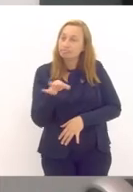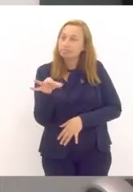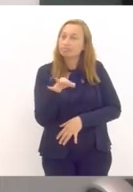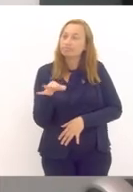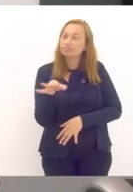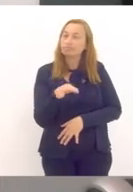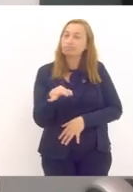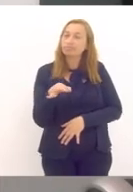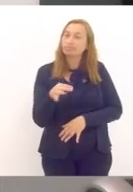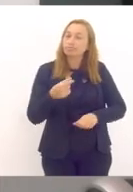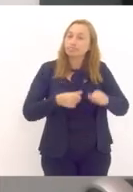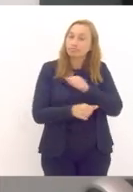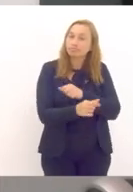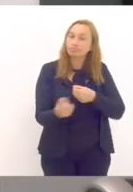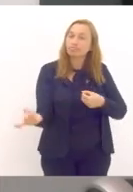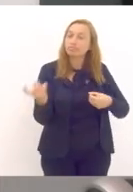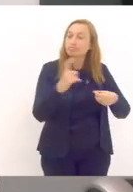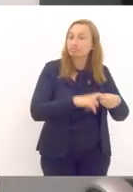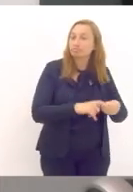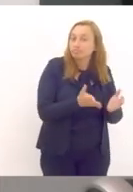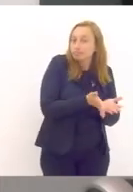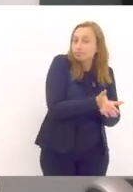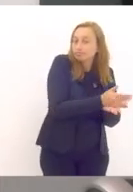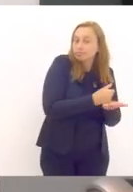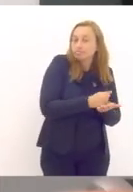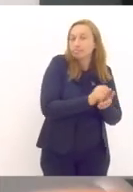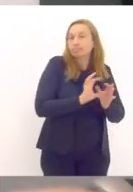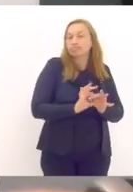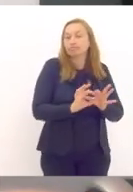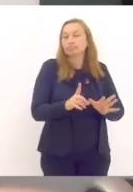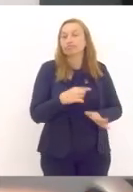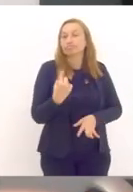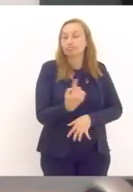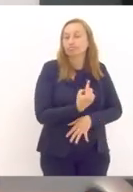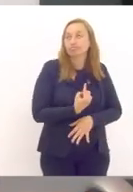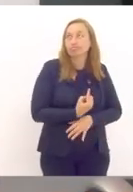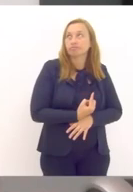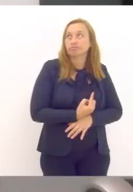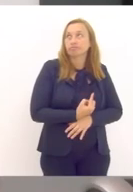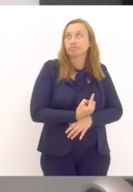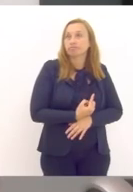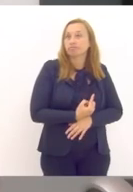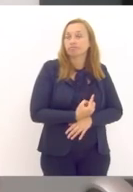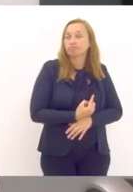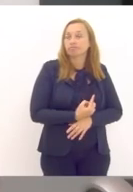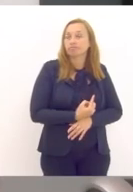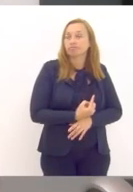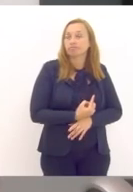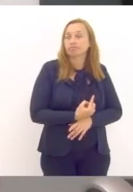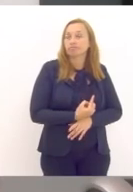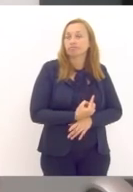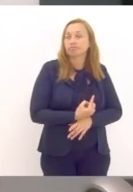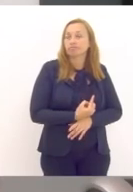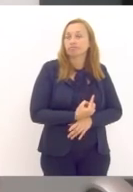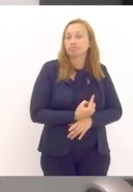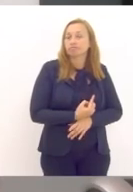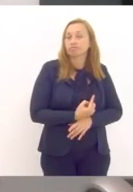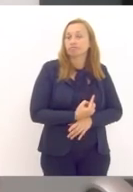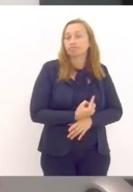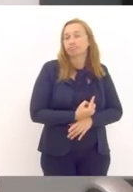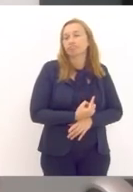um retorno de arrecadação que permitia com que a gente, que é o fator multiplicador, que permitia com que a